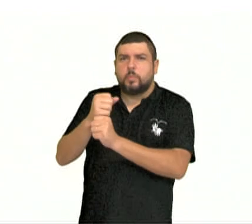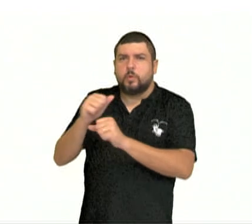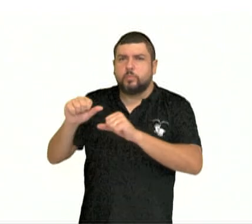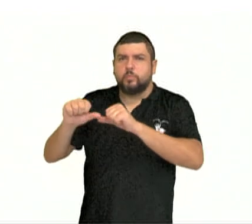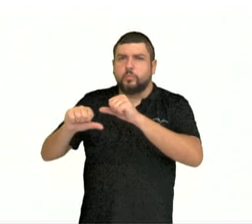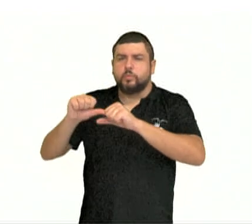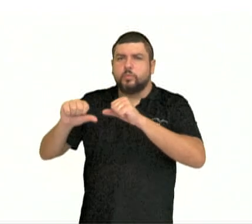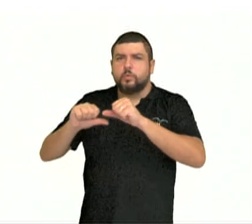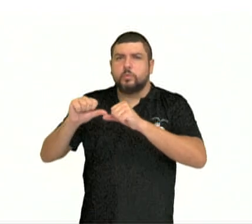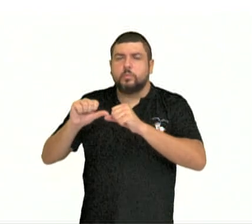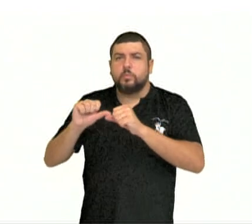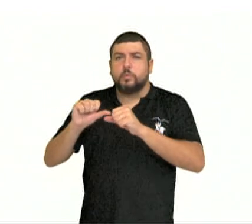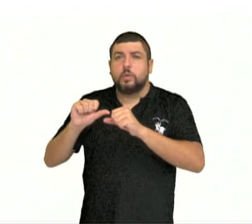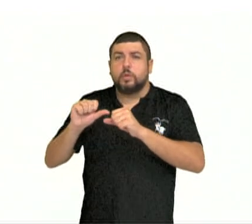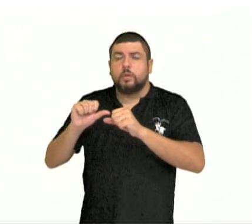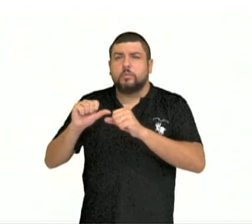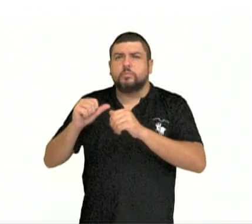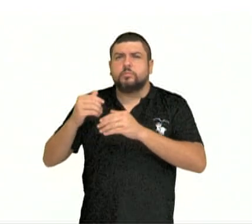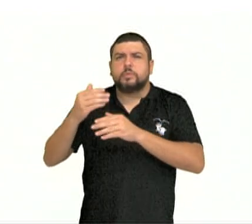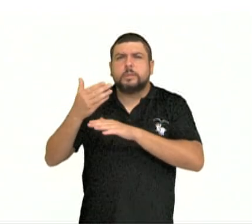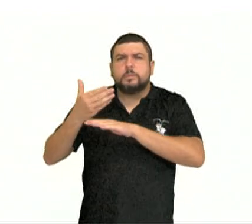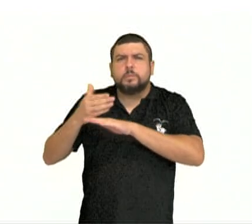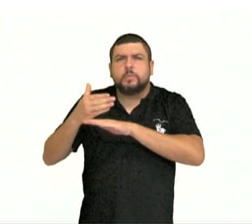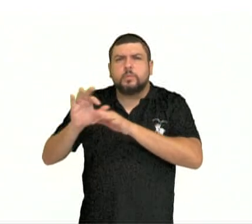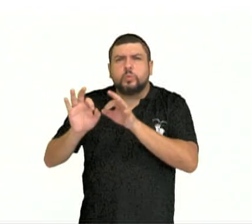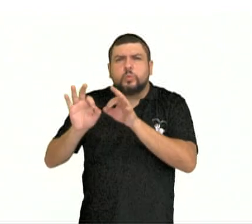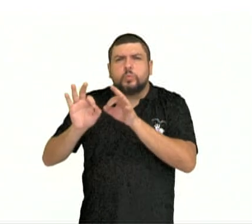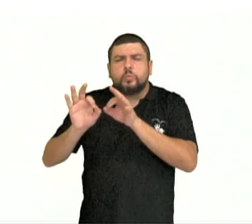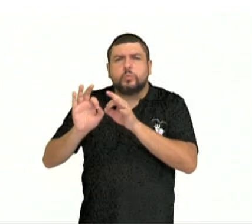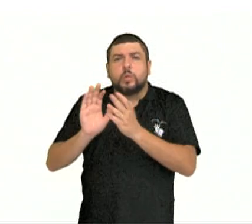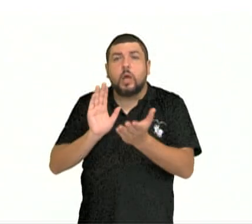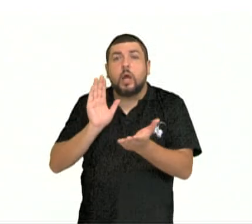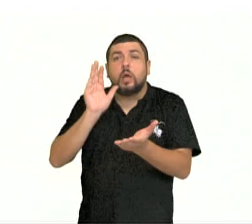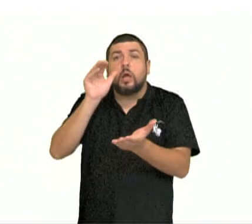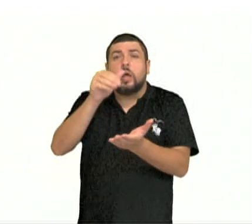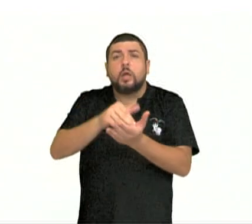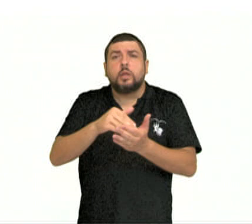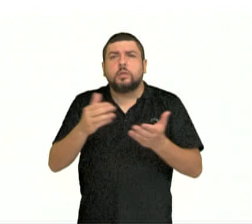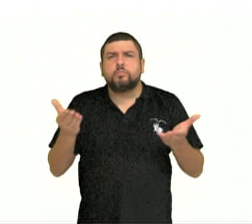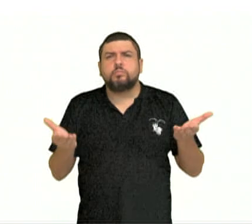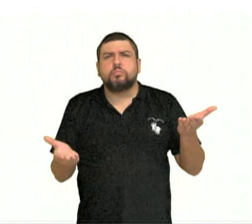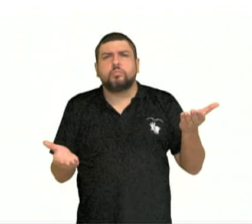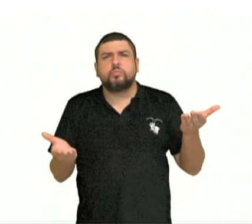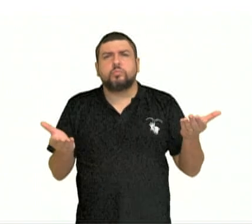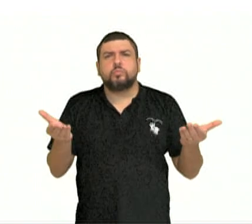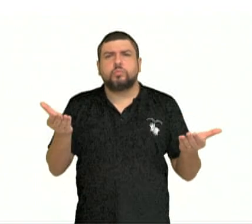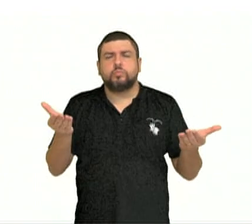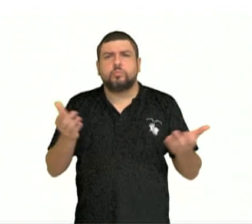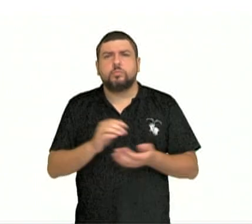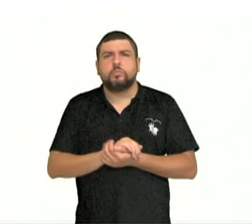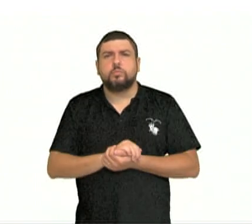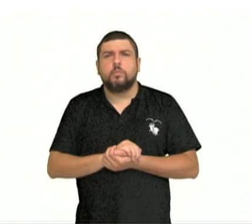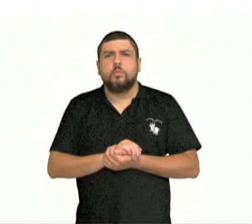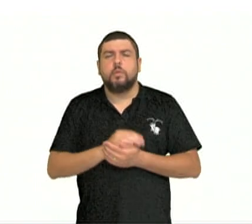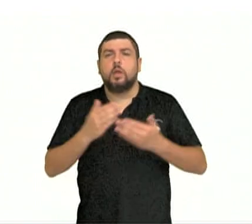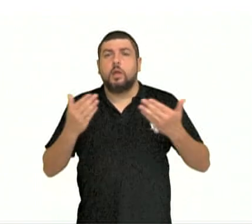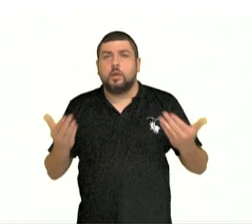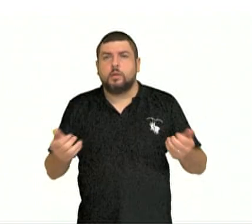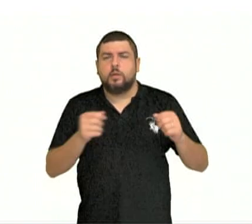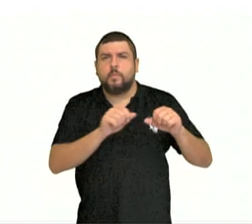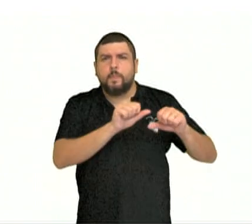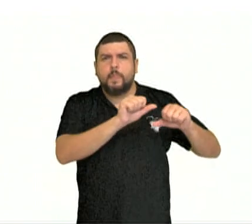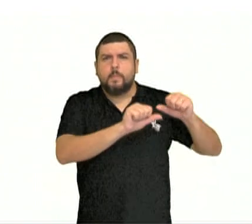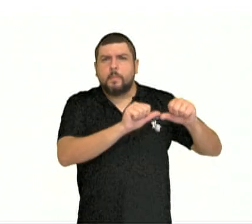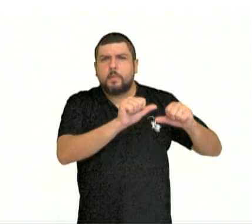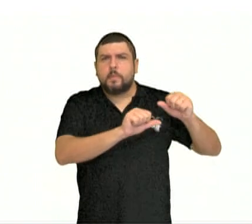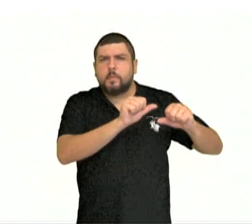aqui 4 representações equacionais de reações químicas que nós vamos então ficar alterando até o